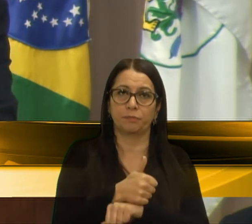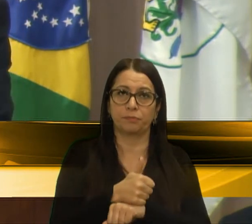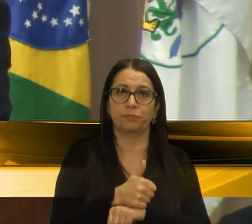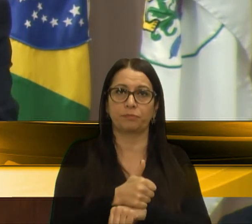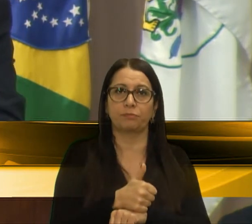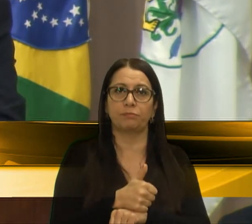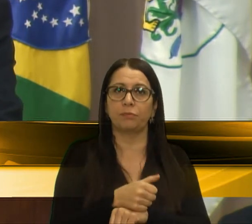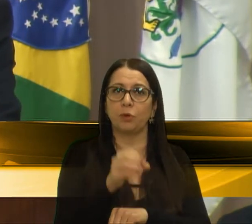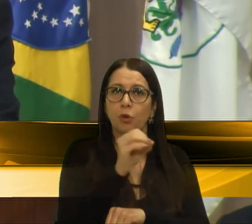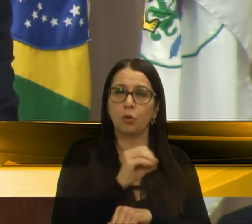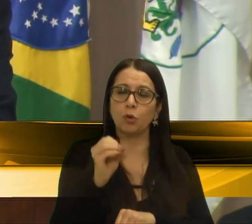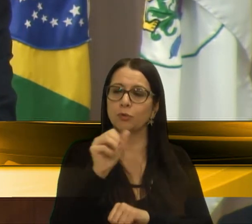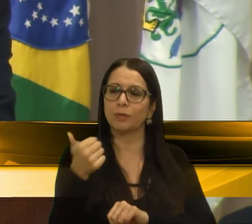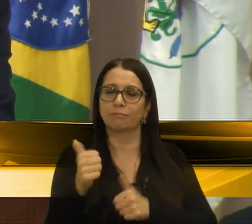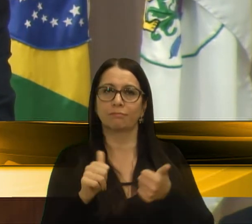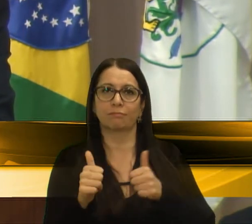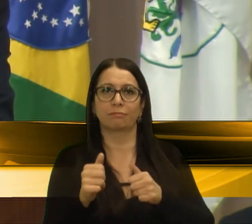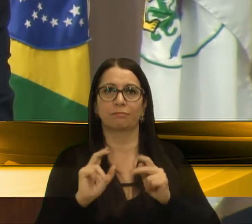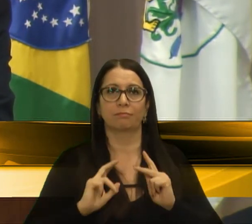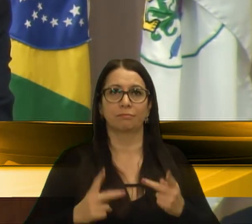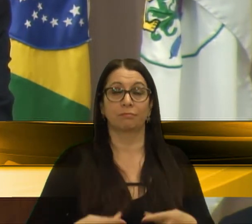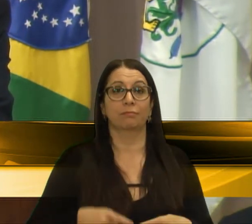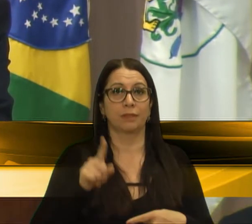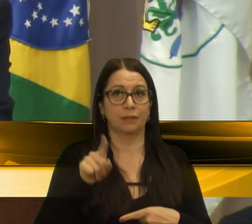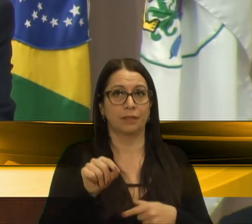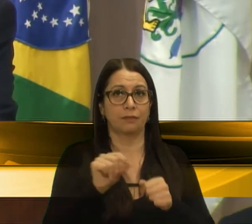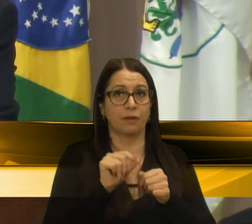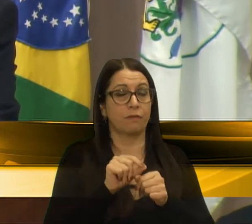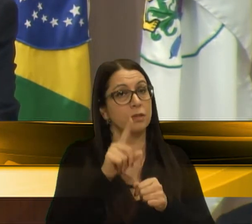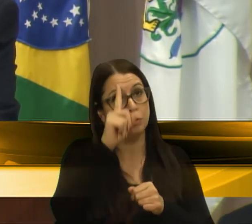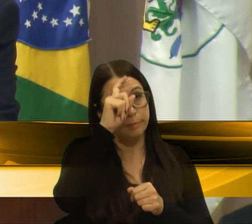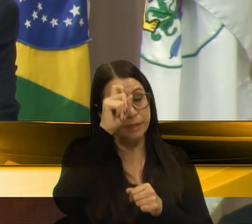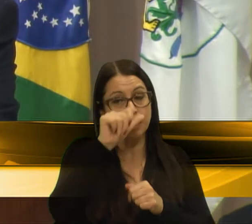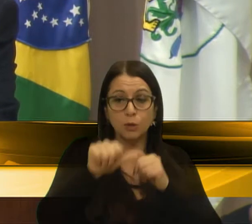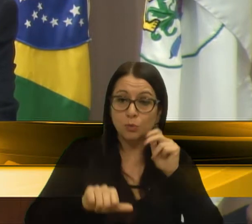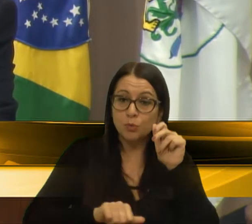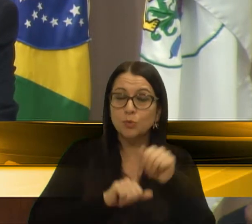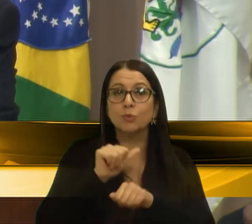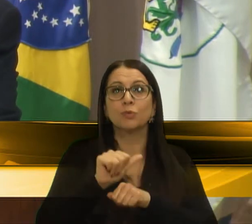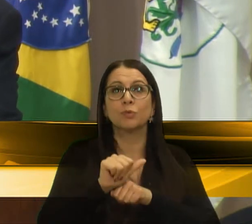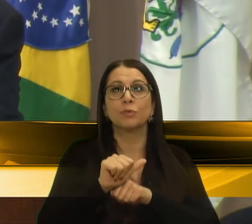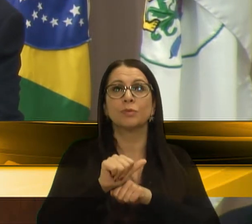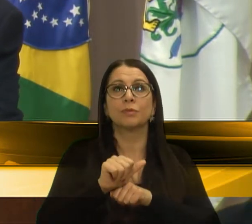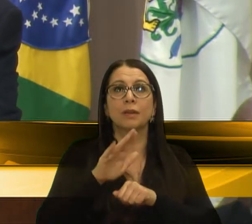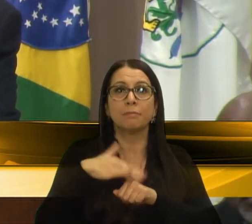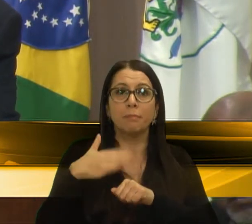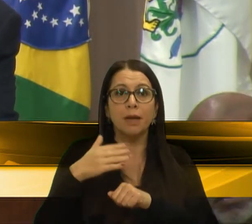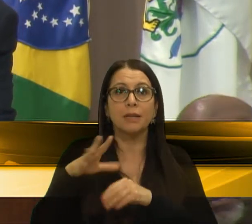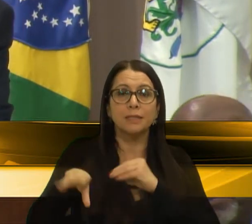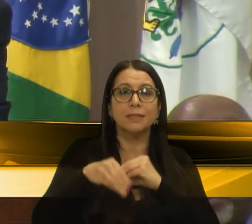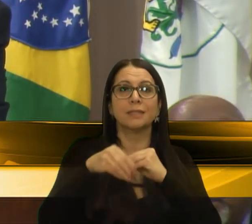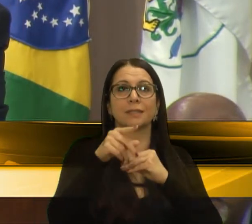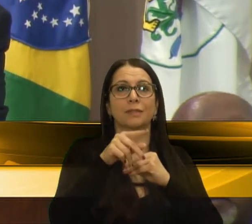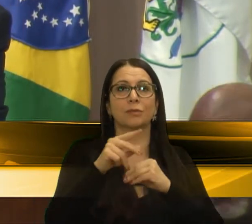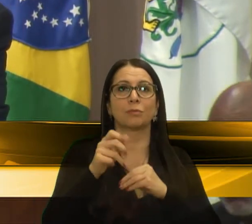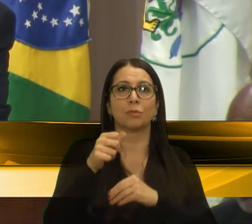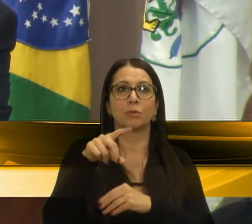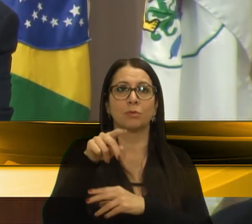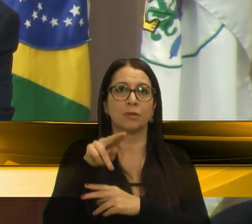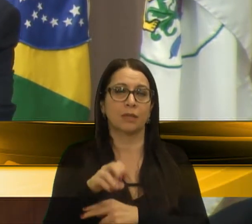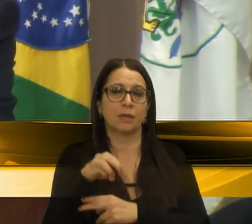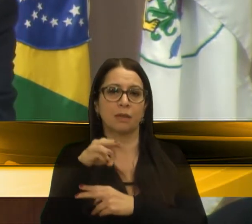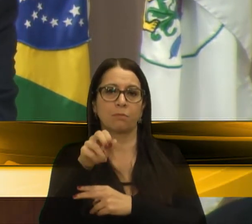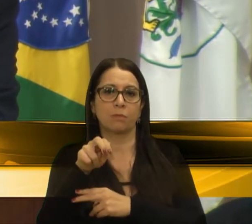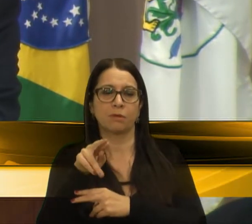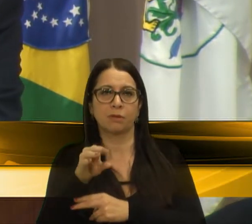de excelente qualidade e humanidade. E isso faz com que o Hospital Geral se transforme. E lá tem mais pessoas como o André, como o Marcelo